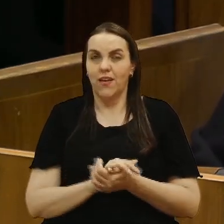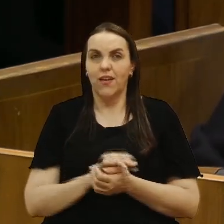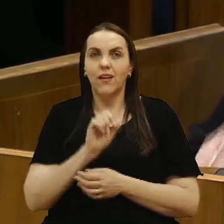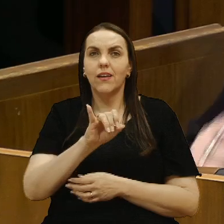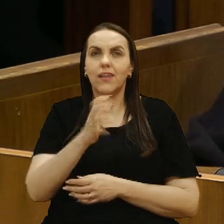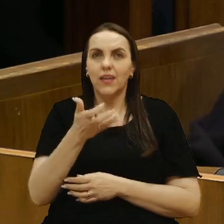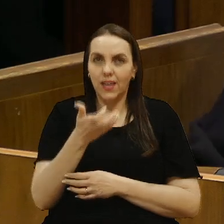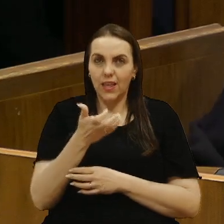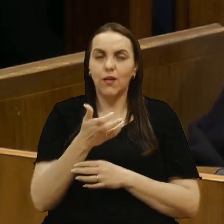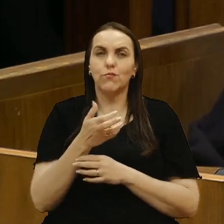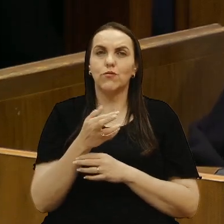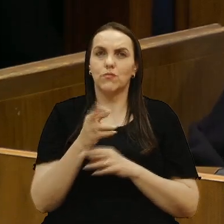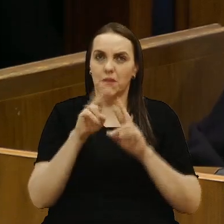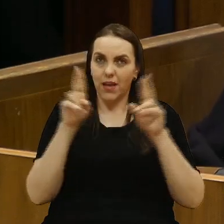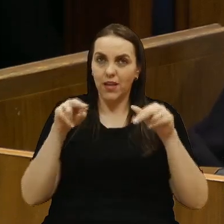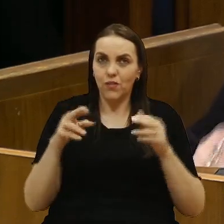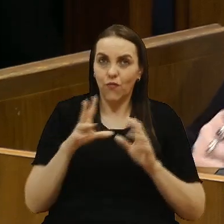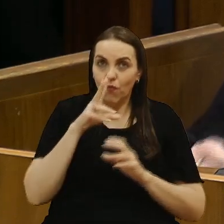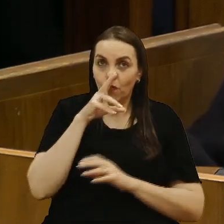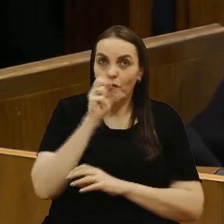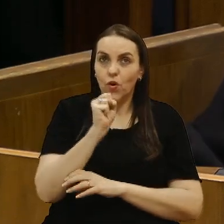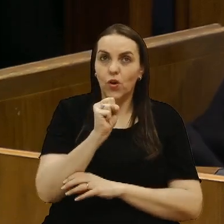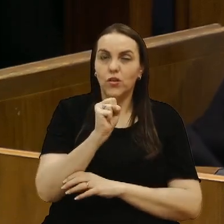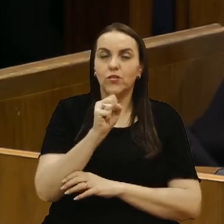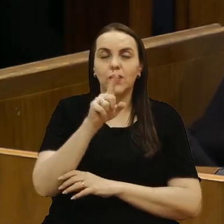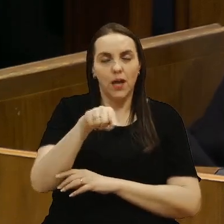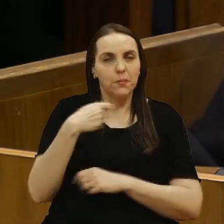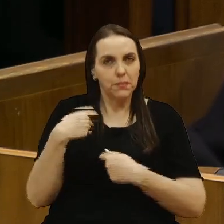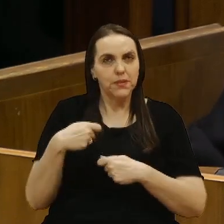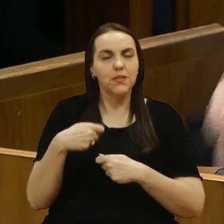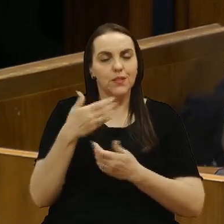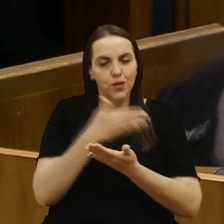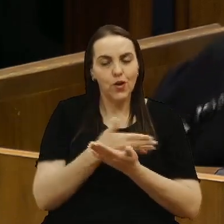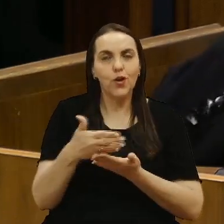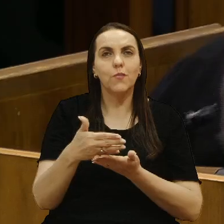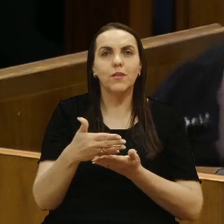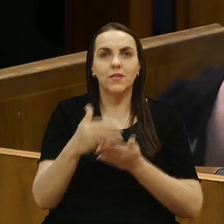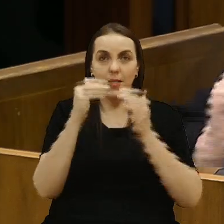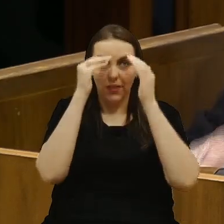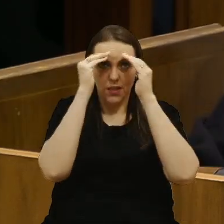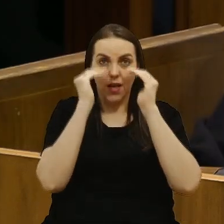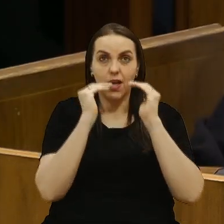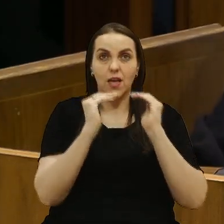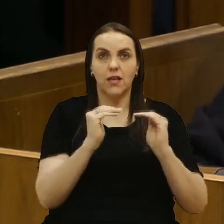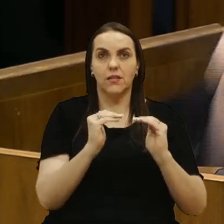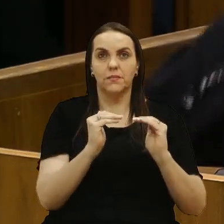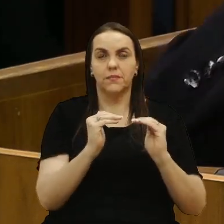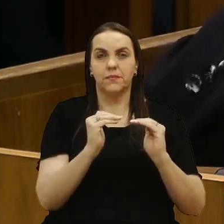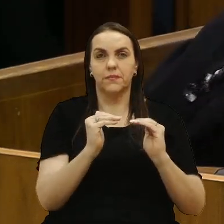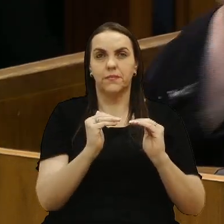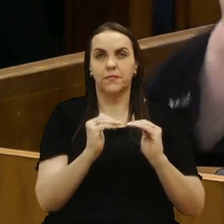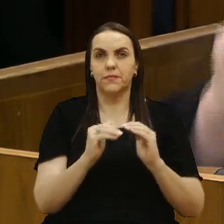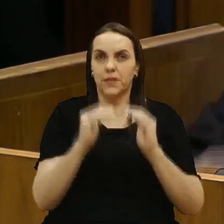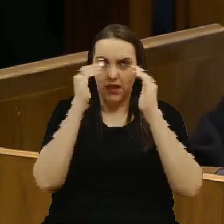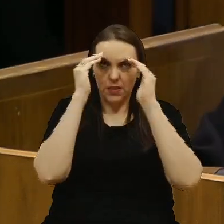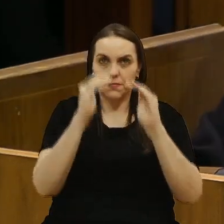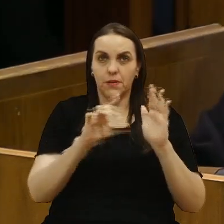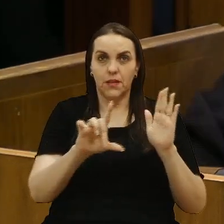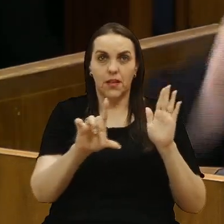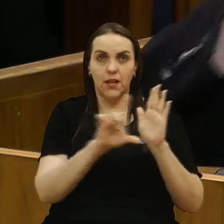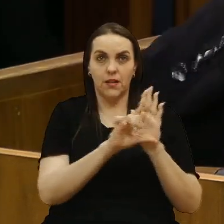uma rede forte, é preciso começar pelo respeito. Respeito às